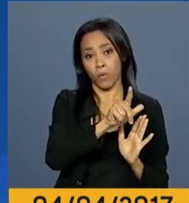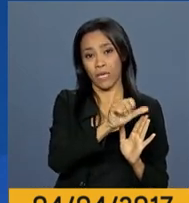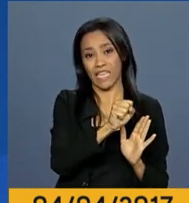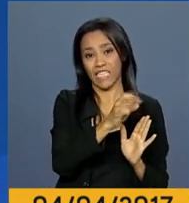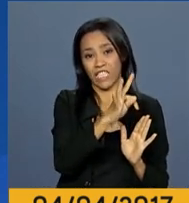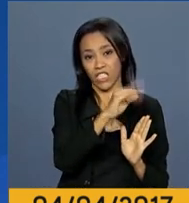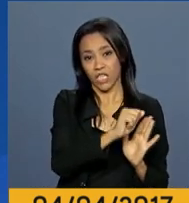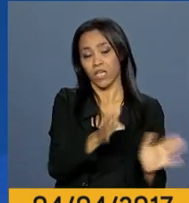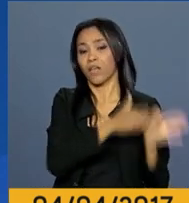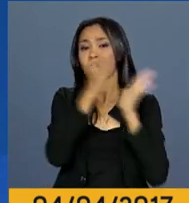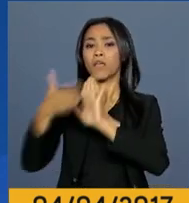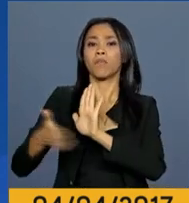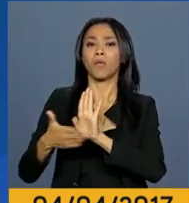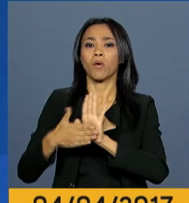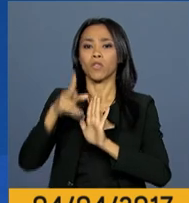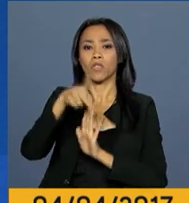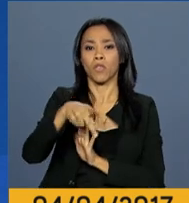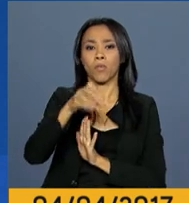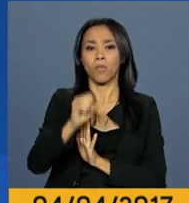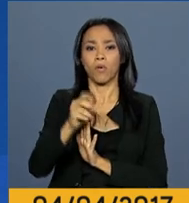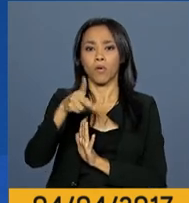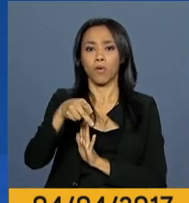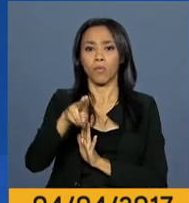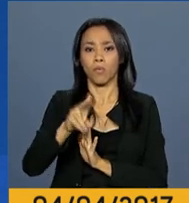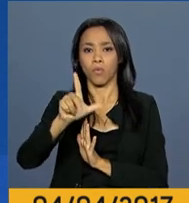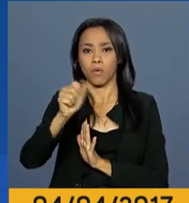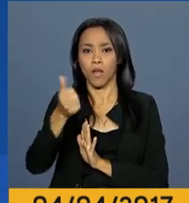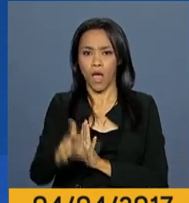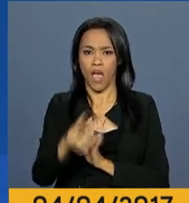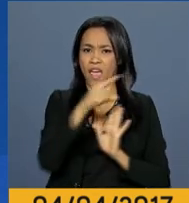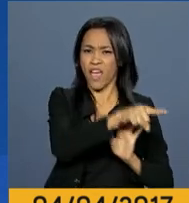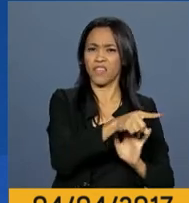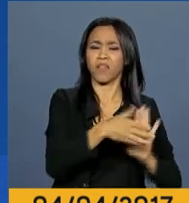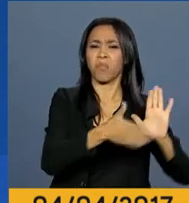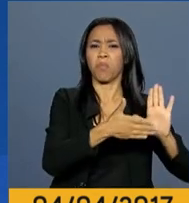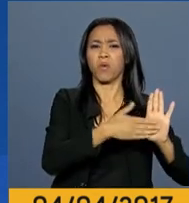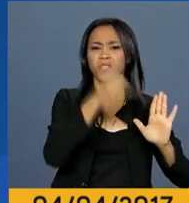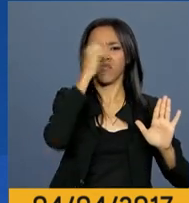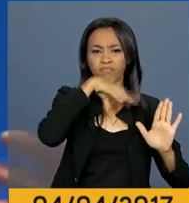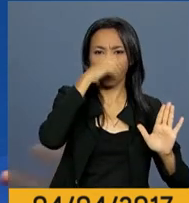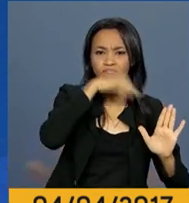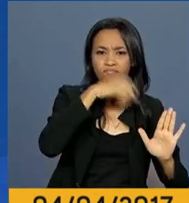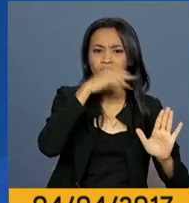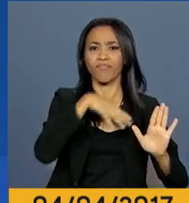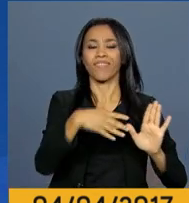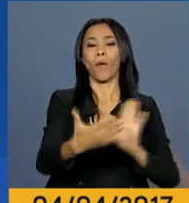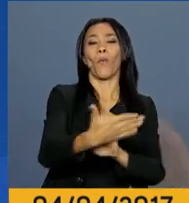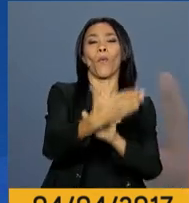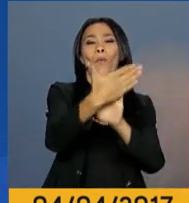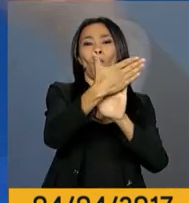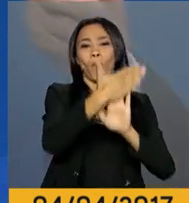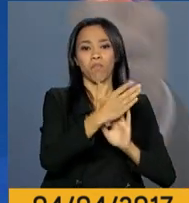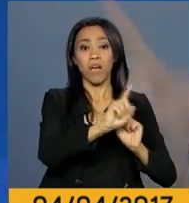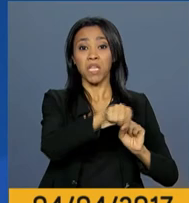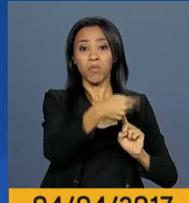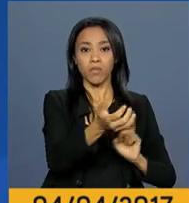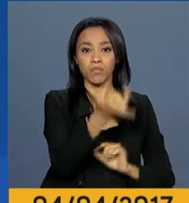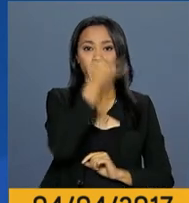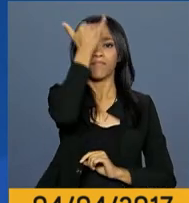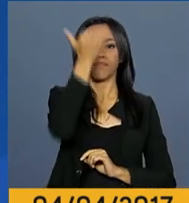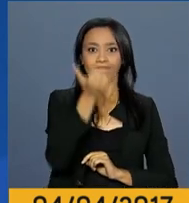As populistas são aquelas irresponsáveis, que têm um imediato aplauso, mas logo